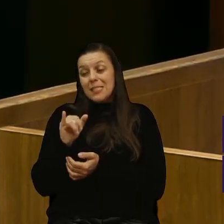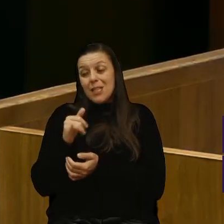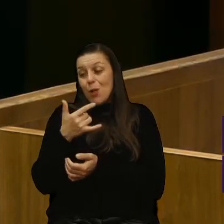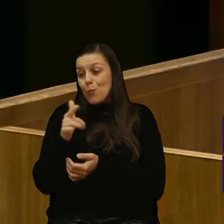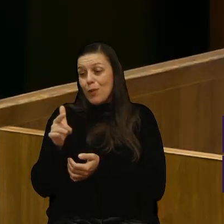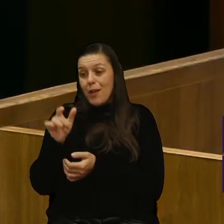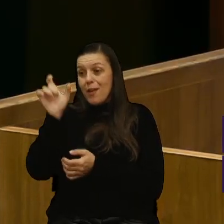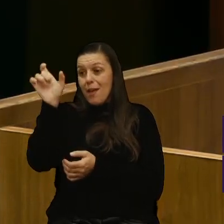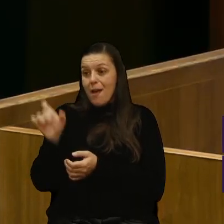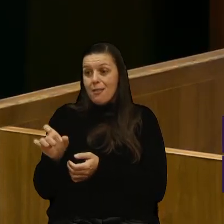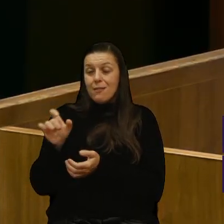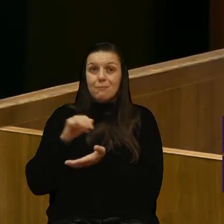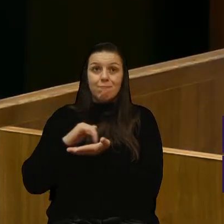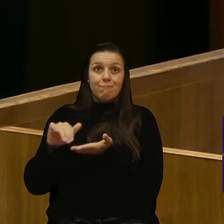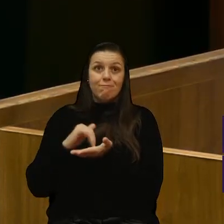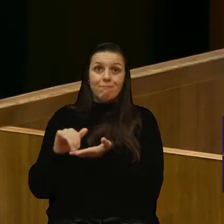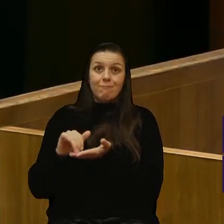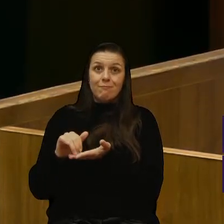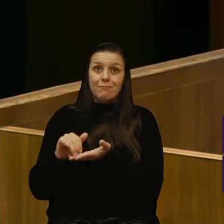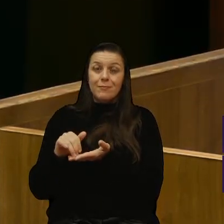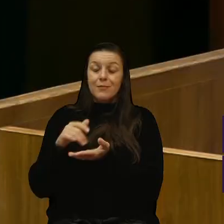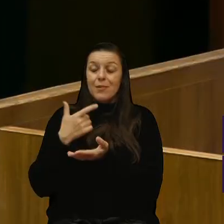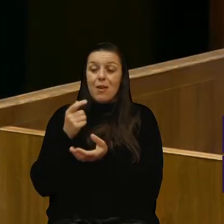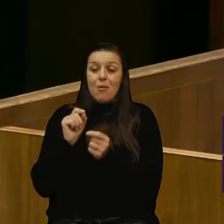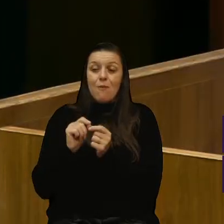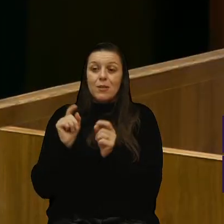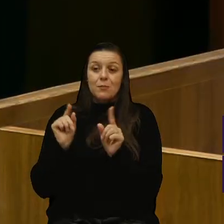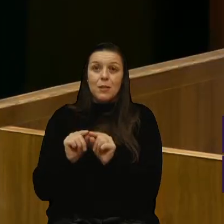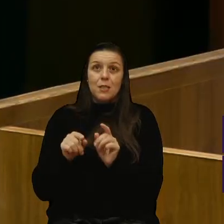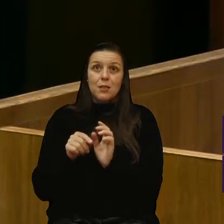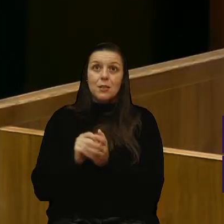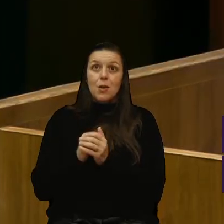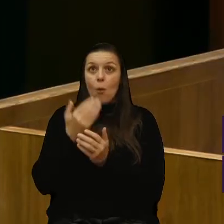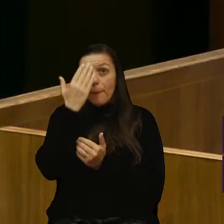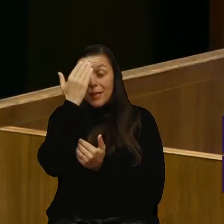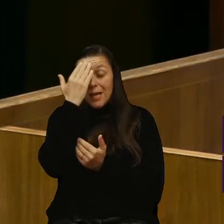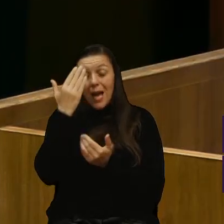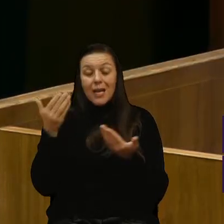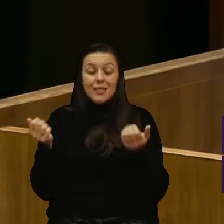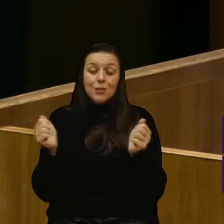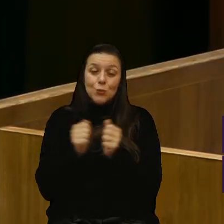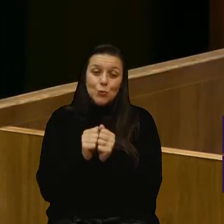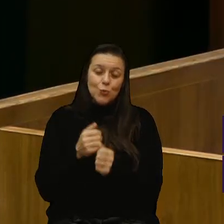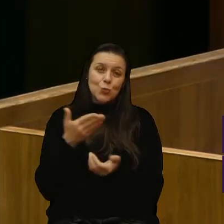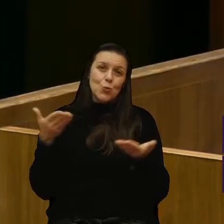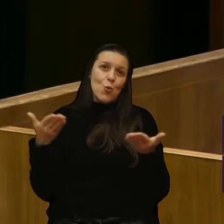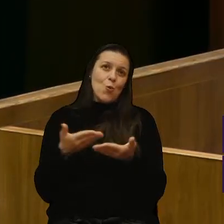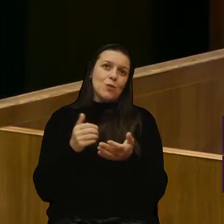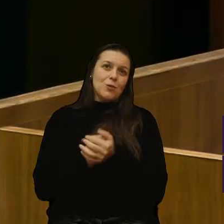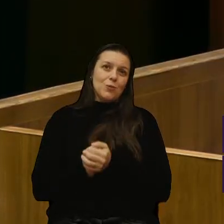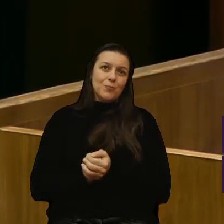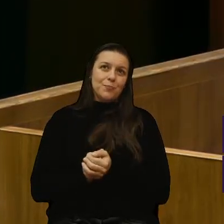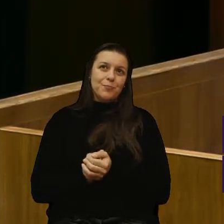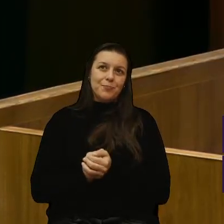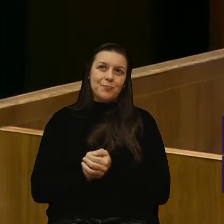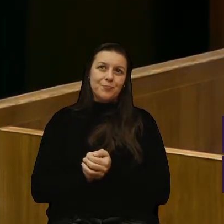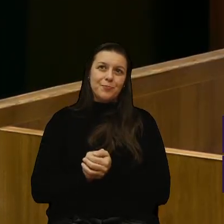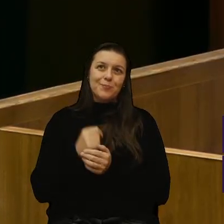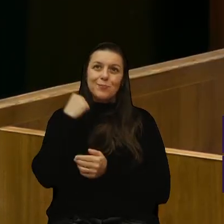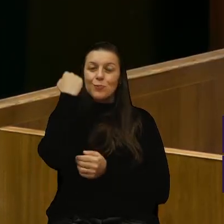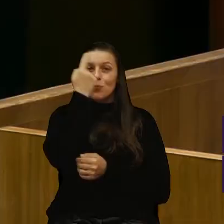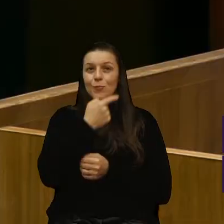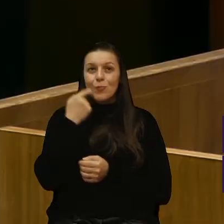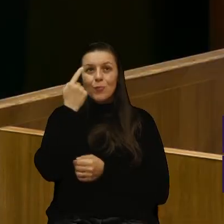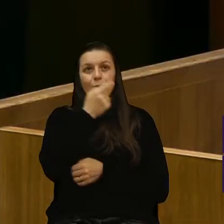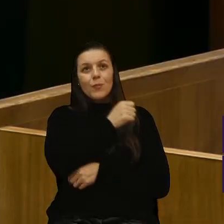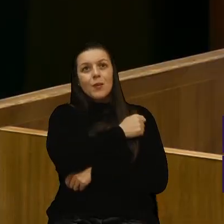nós faríamos muito menos. Obrigado por vocês estarem aqui comigo. Tenho o rosto dos